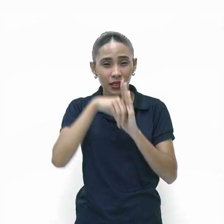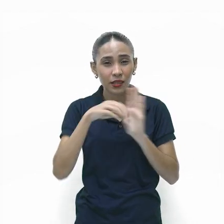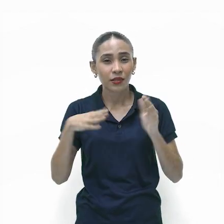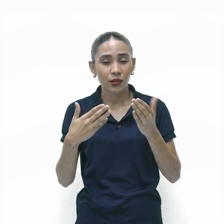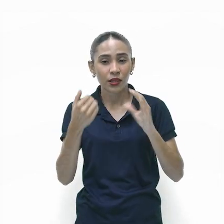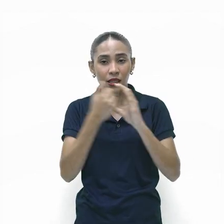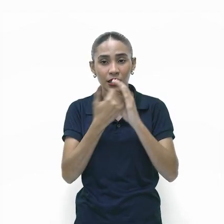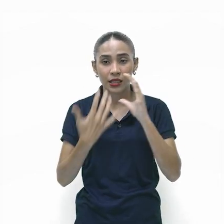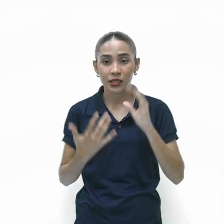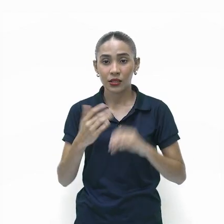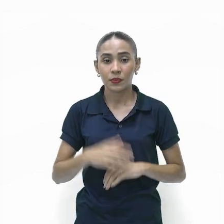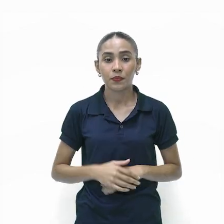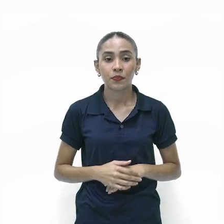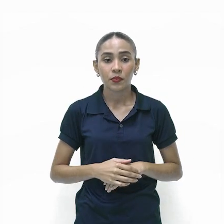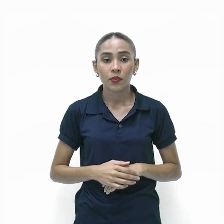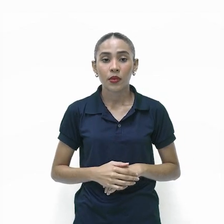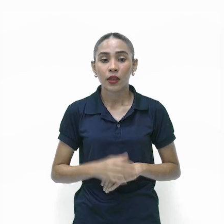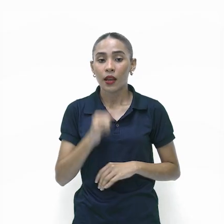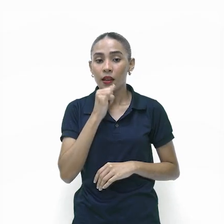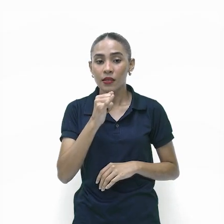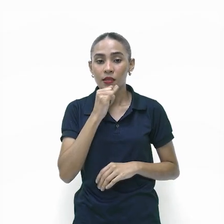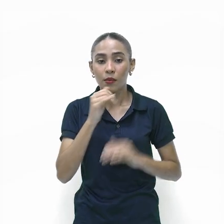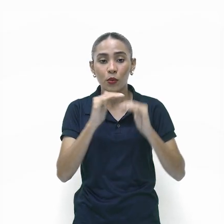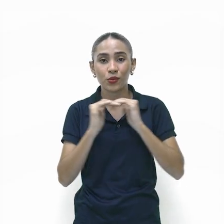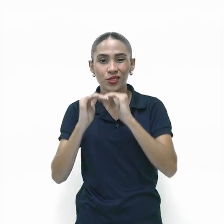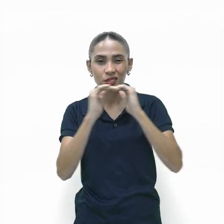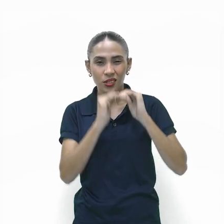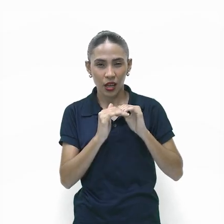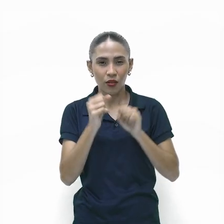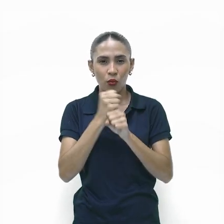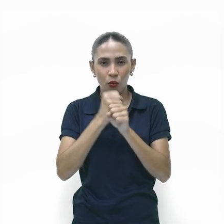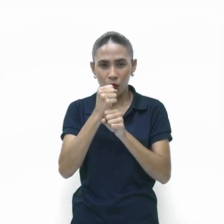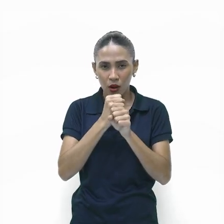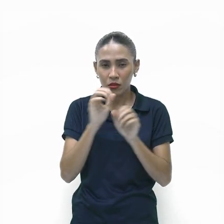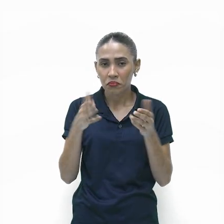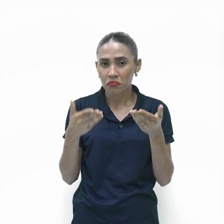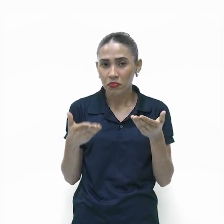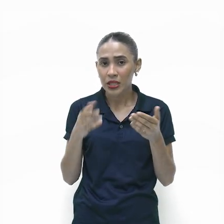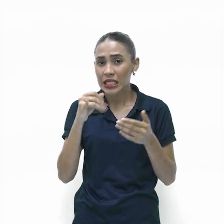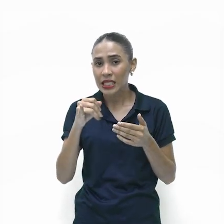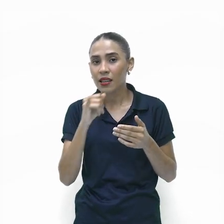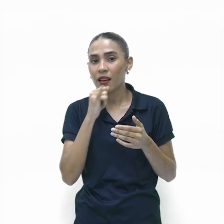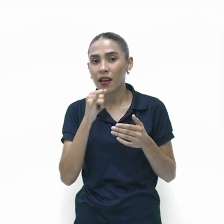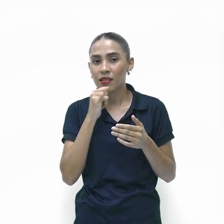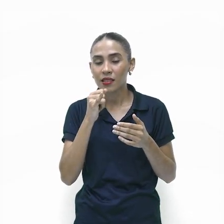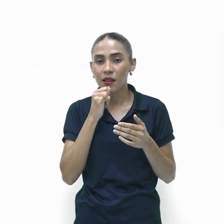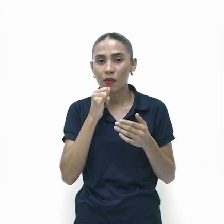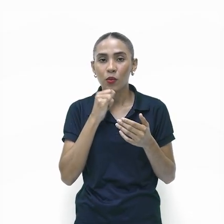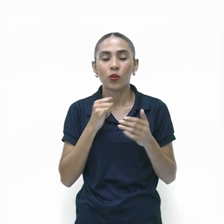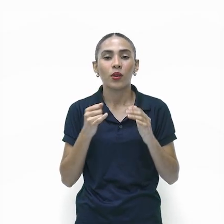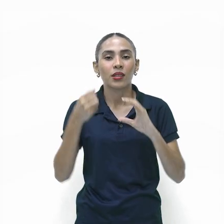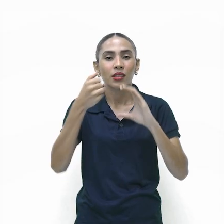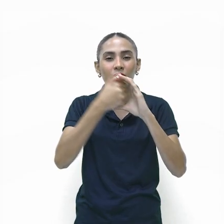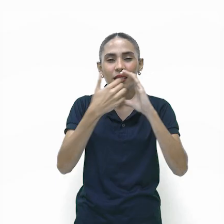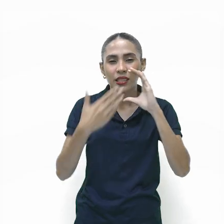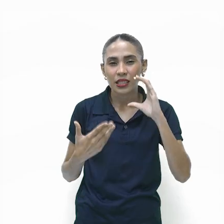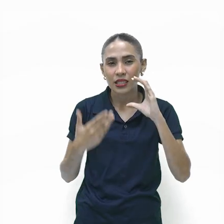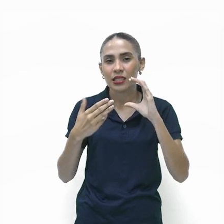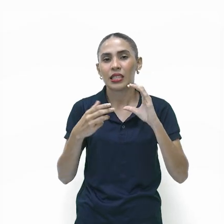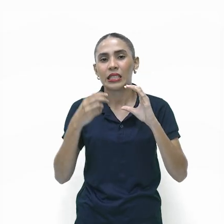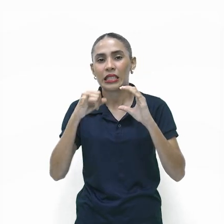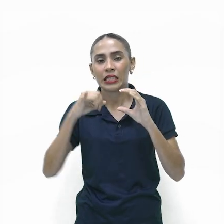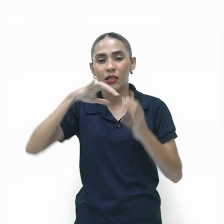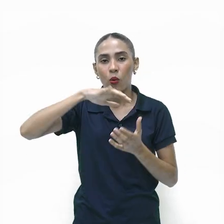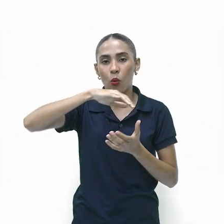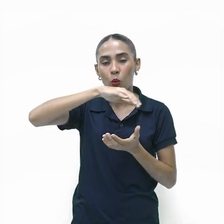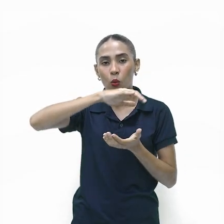são as características. E a última é estável há muito tempo, né? Se ele é estável com aquelas condições,